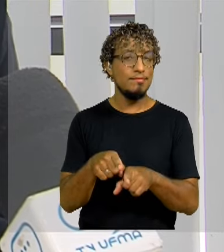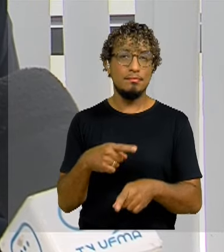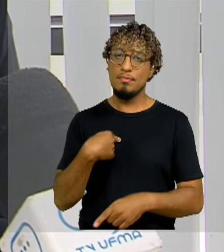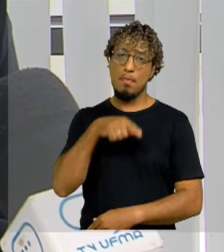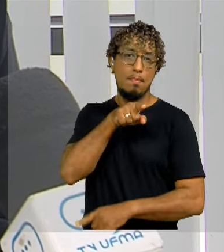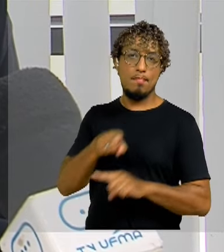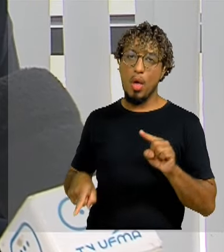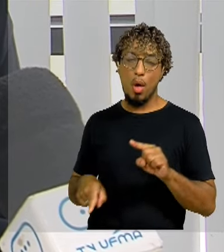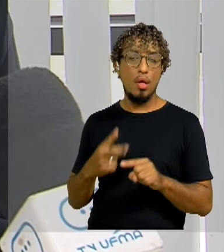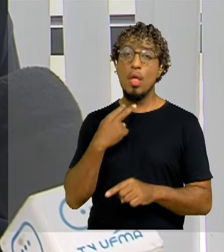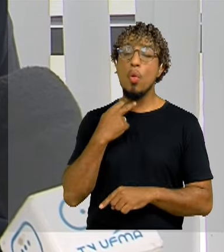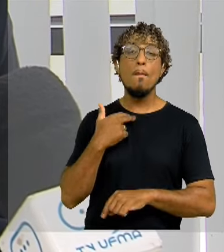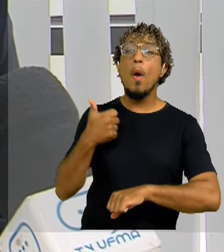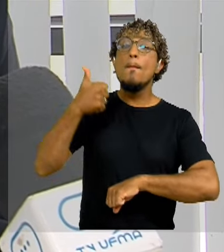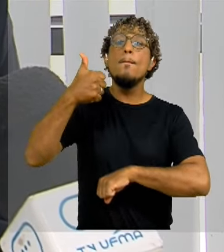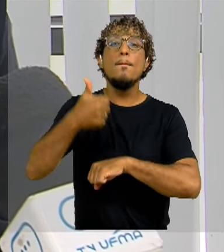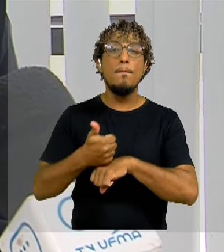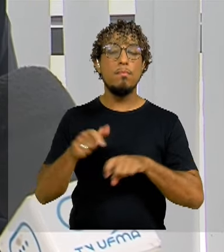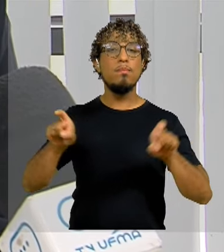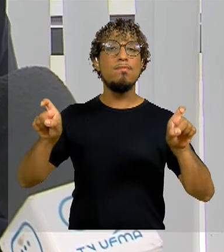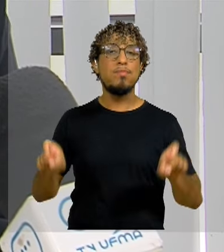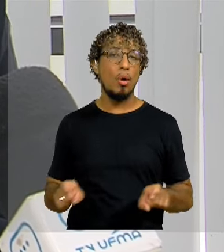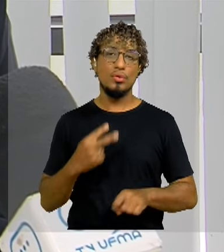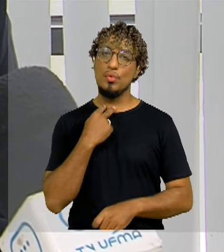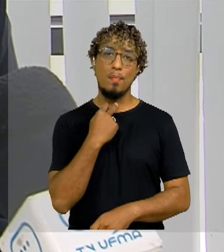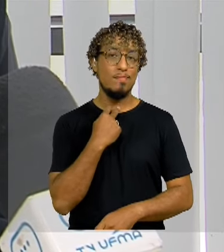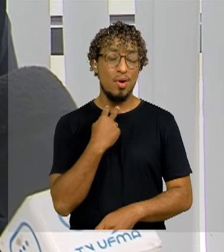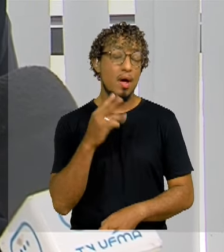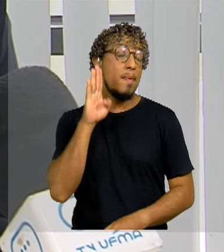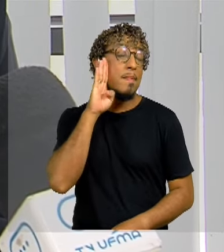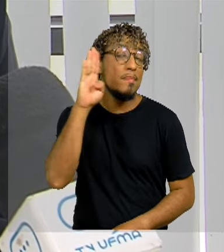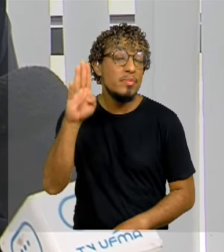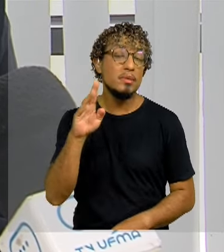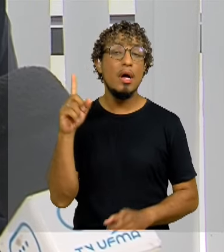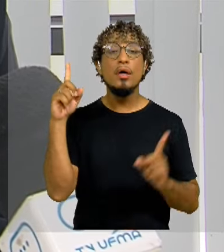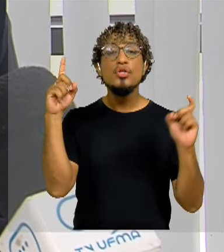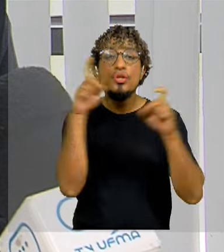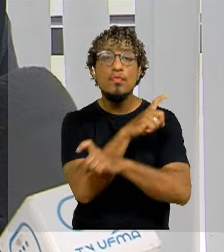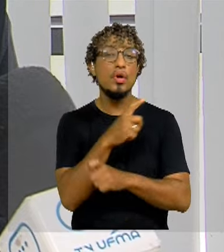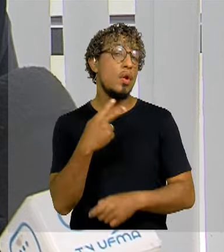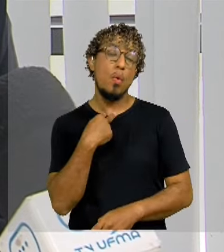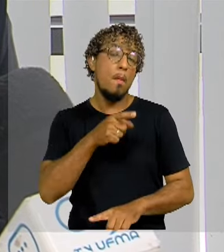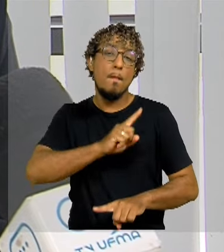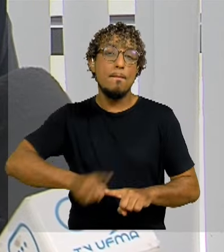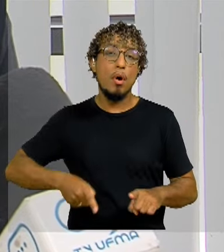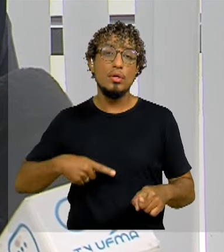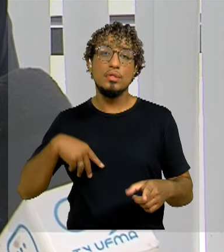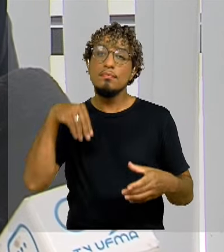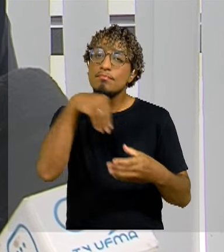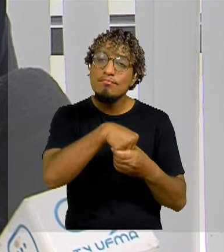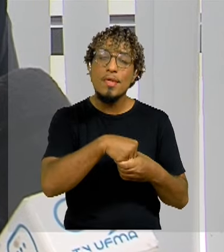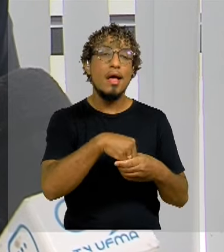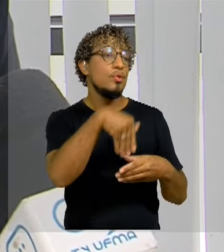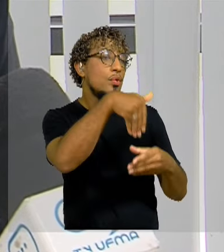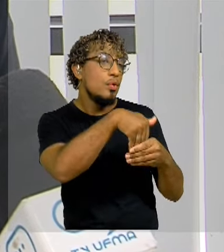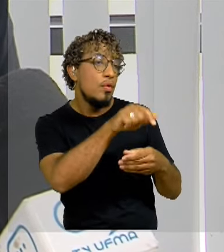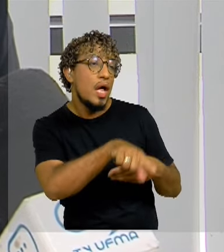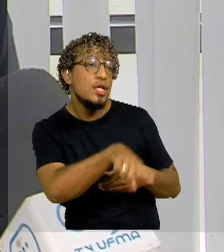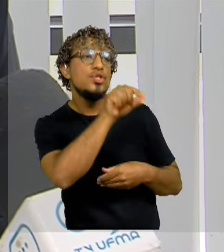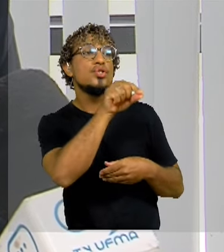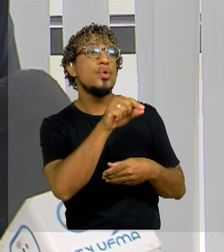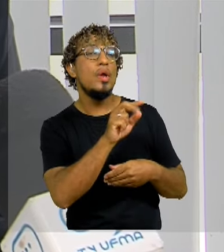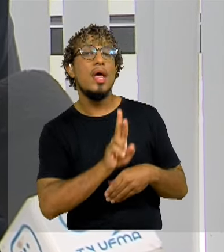ele não vai poder tomar posse em concursos públicos Tá mas a principal mesmo é a dificuldade ele não vai poder participar da Escolha dos seus